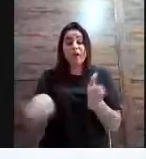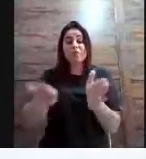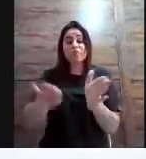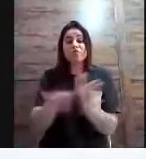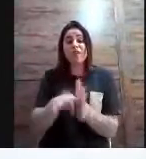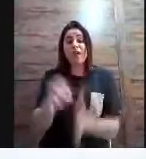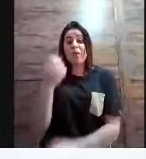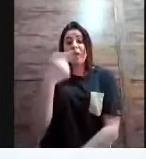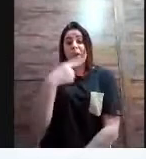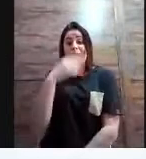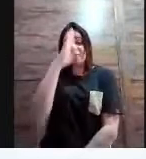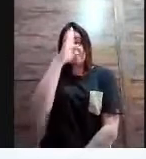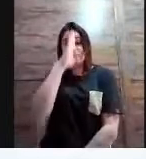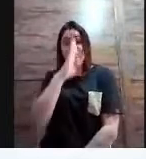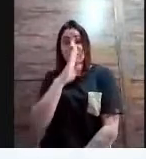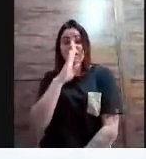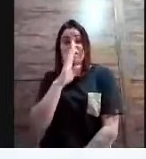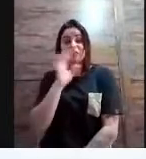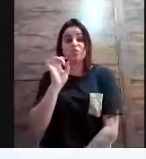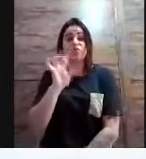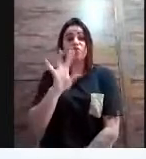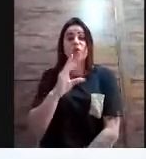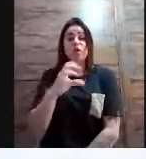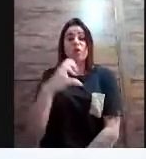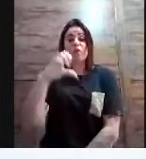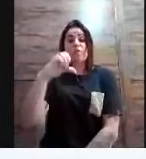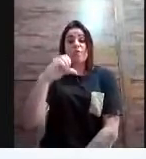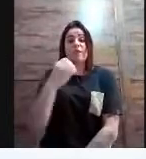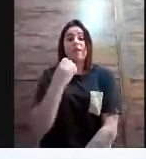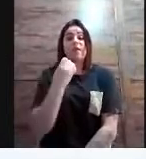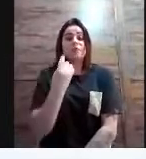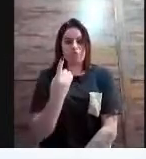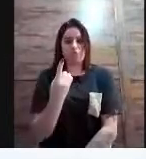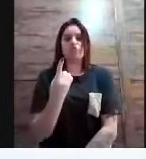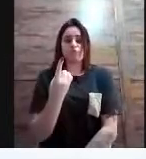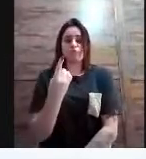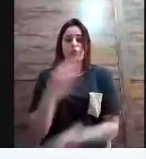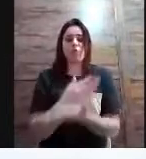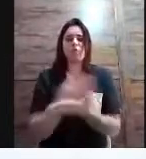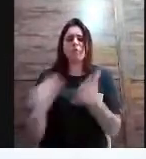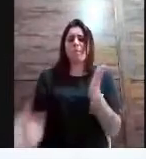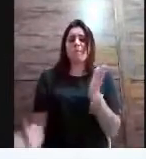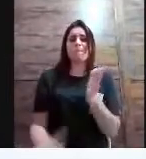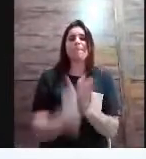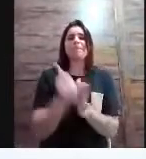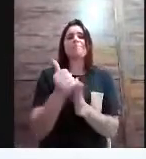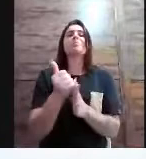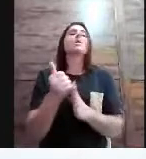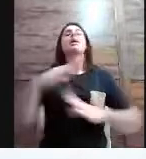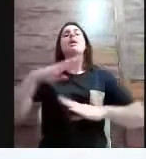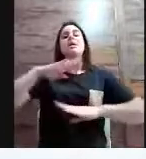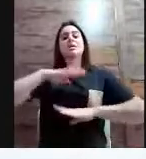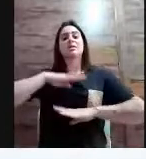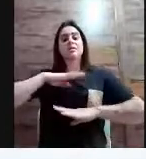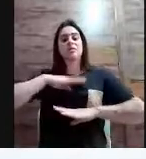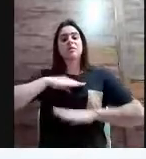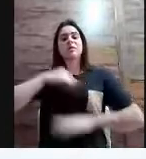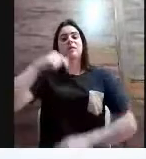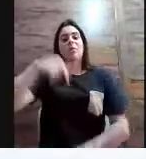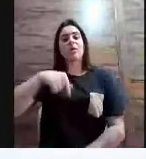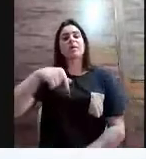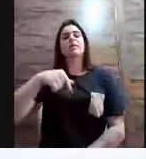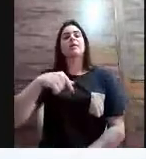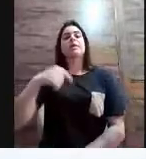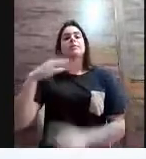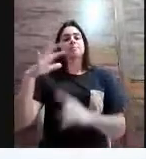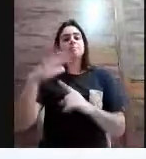a partir de 91. Nós começamos, o primeiro que chegou foi o AZT, né, tão